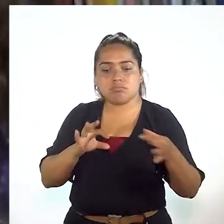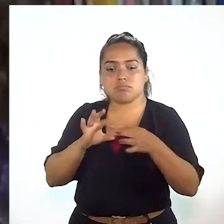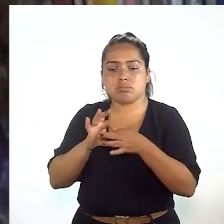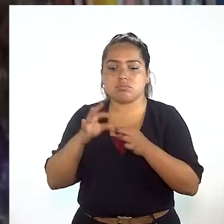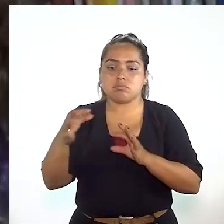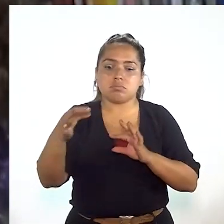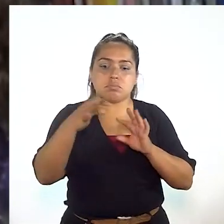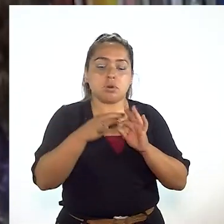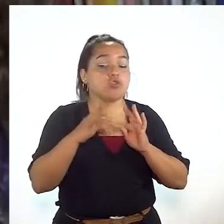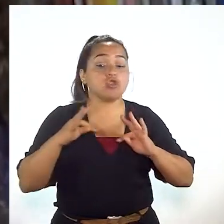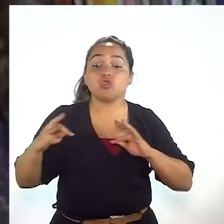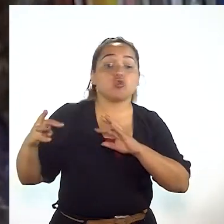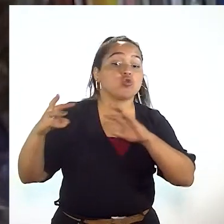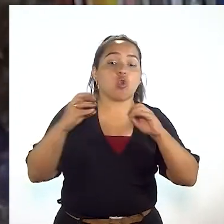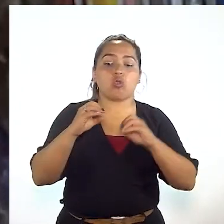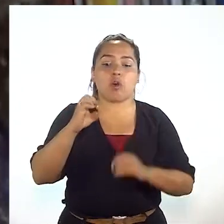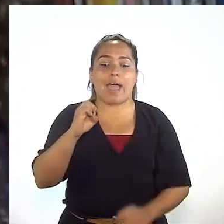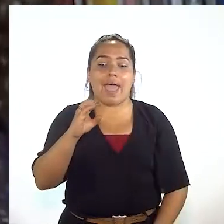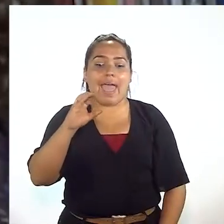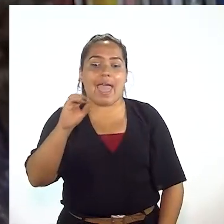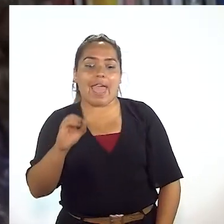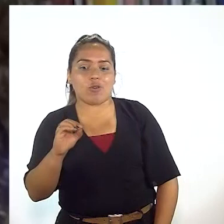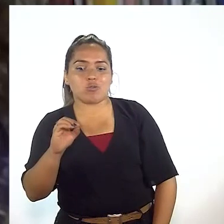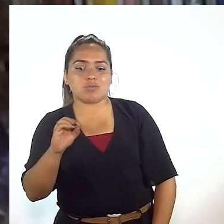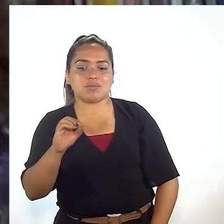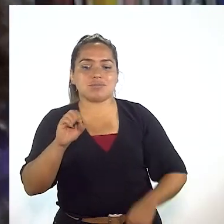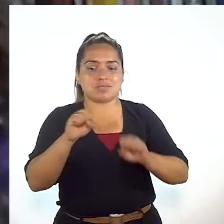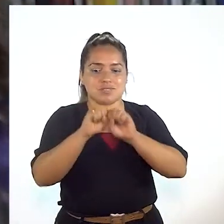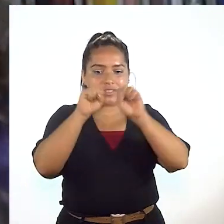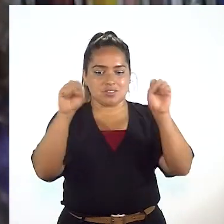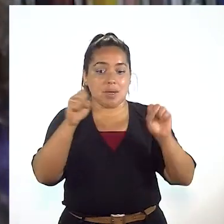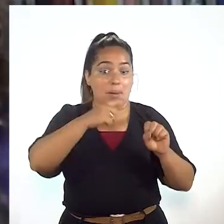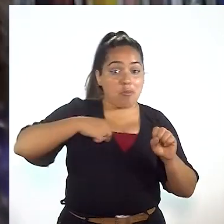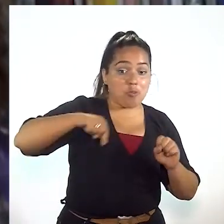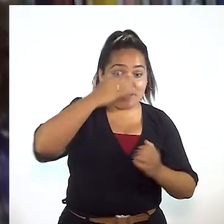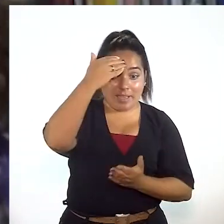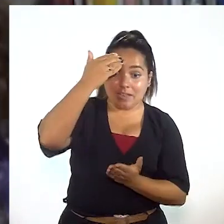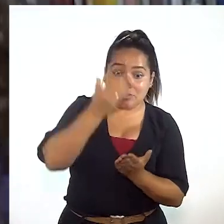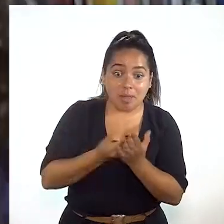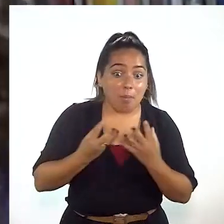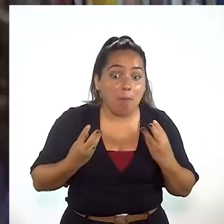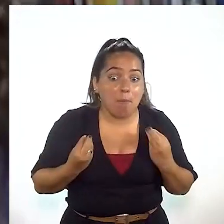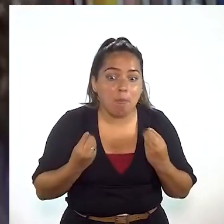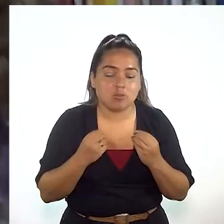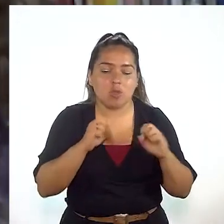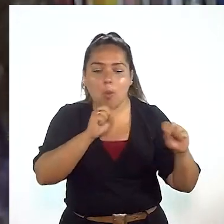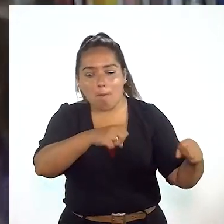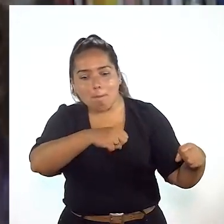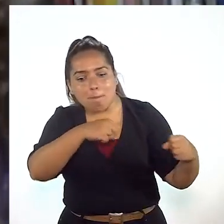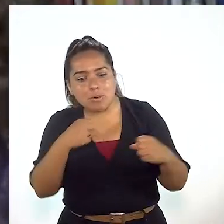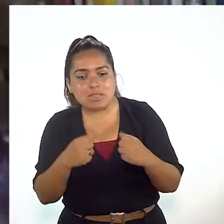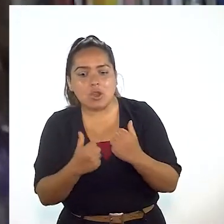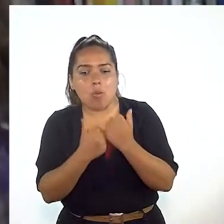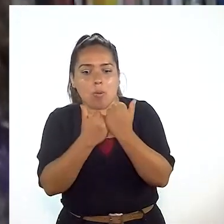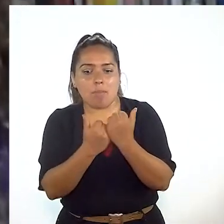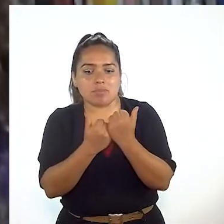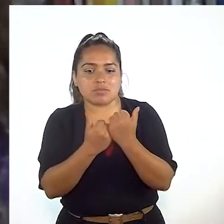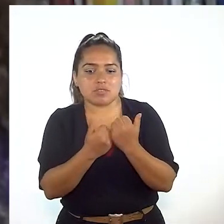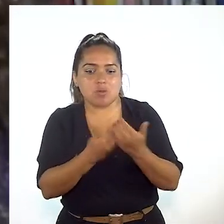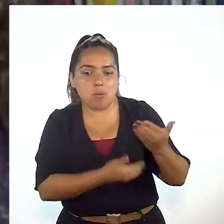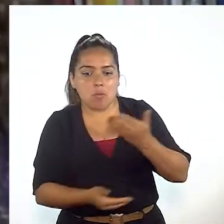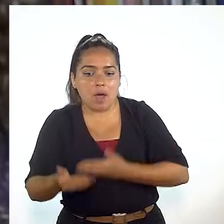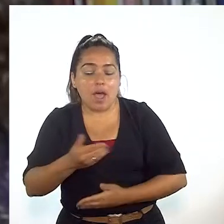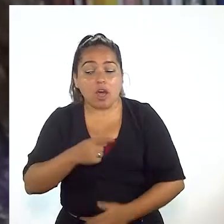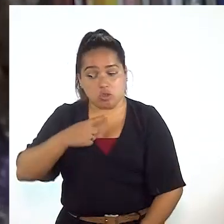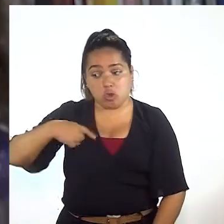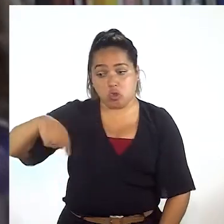possa fazer essa conexão de todos esses ecossistemas. Então, a gente acredita muito, mas é muito mesmo, no